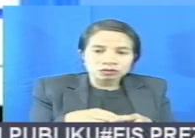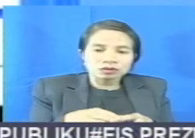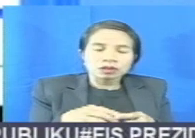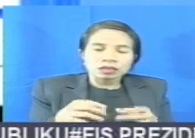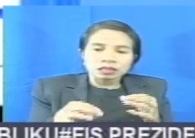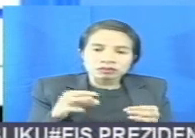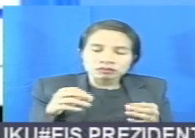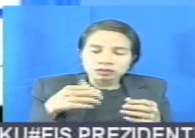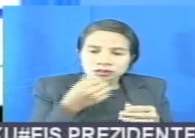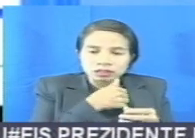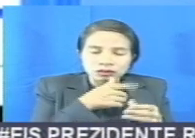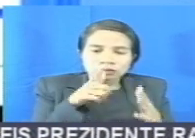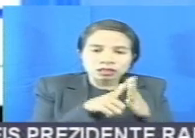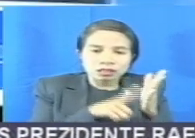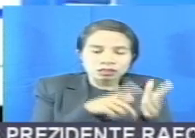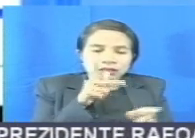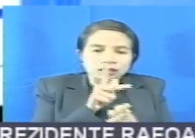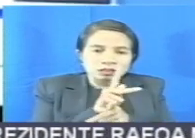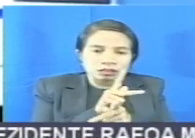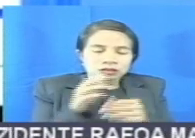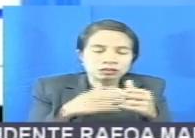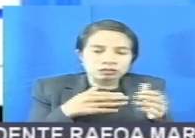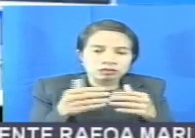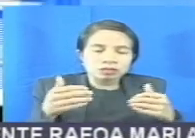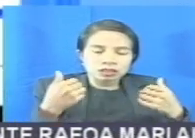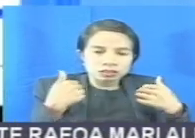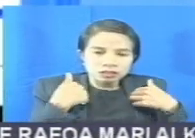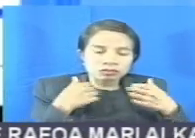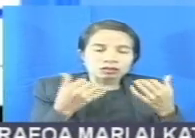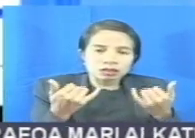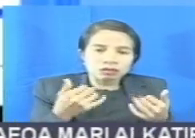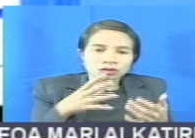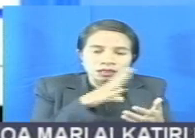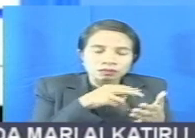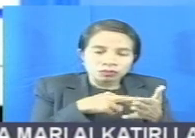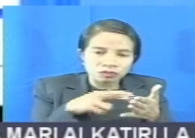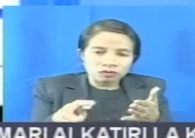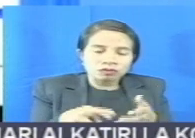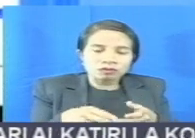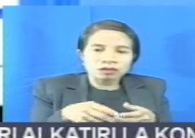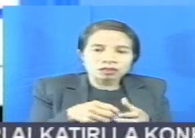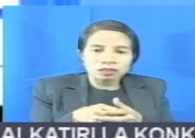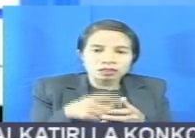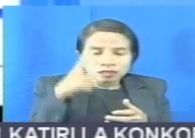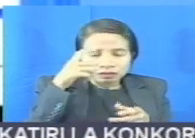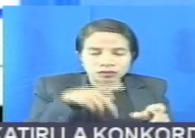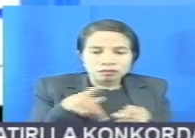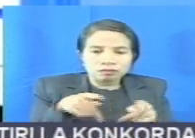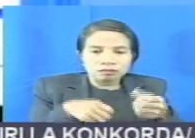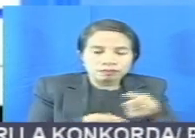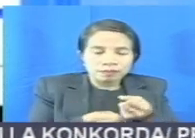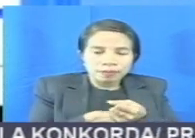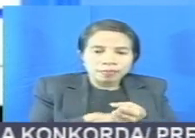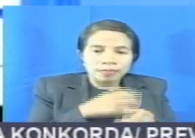lei proteção civil. Lei proteção civil e agora dá o que aprova também o graça maroma que nem e apoio toma que nevema que tem a população e tem a